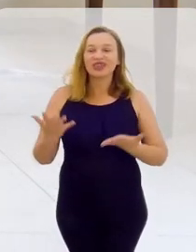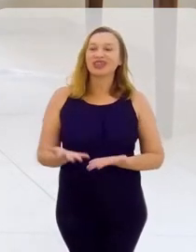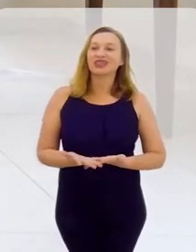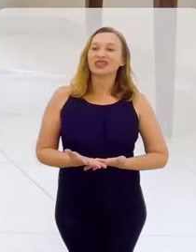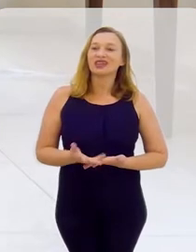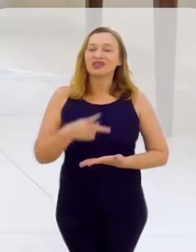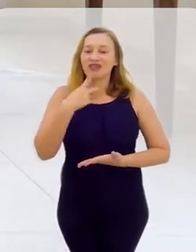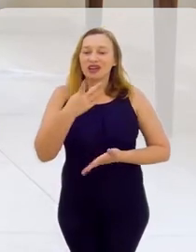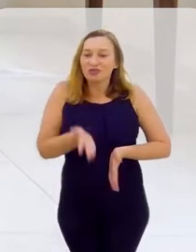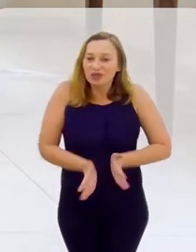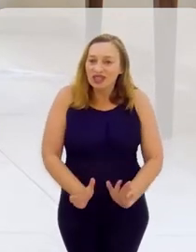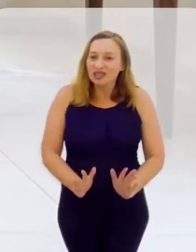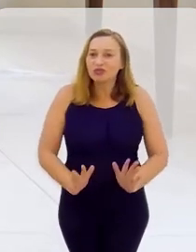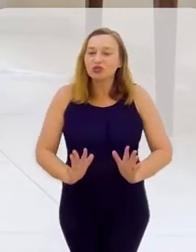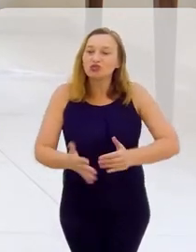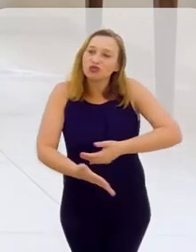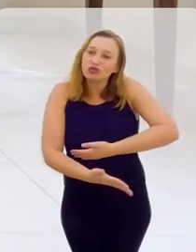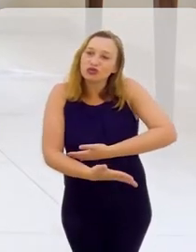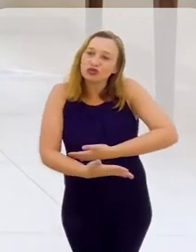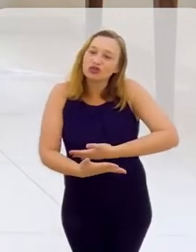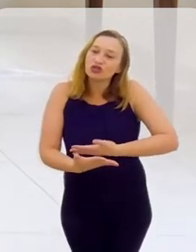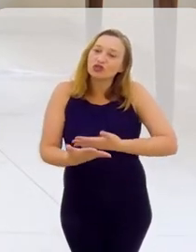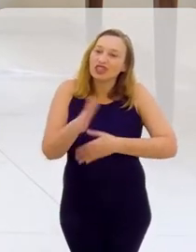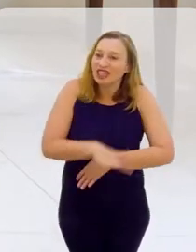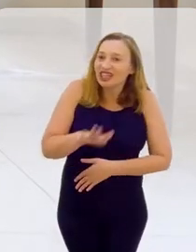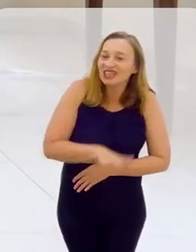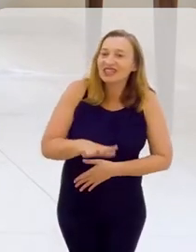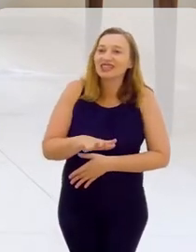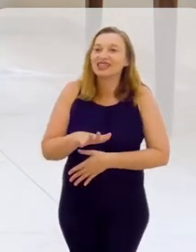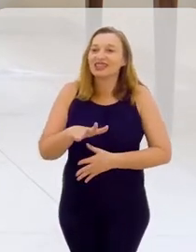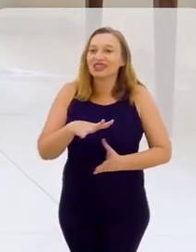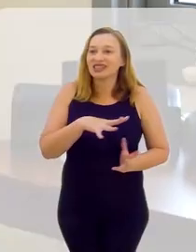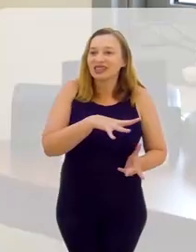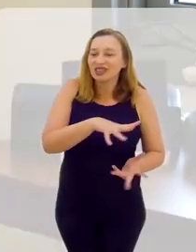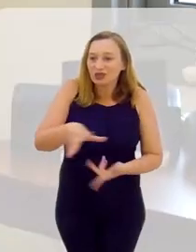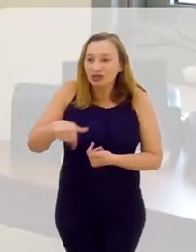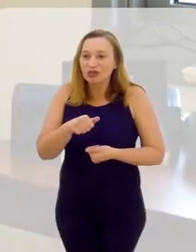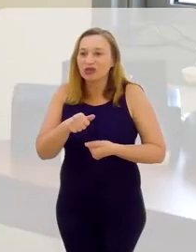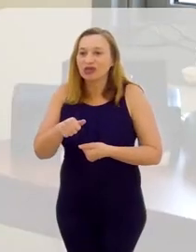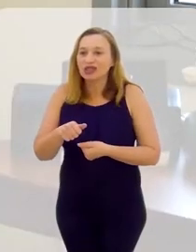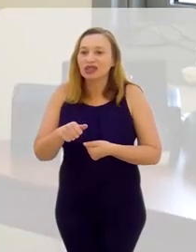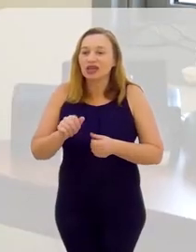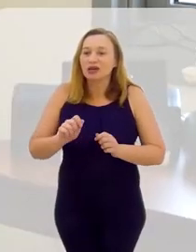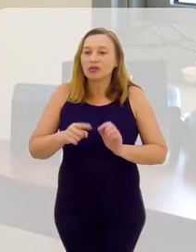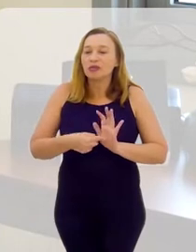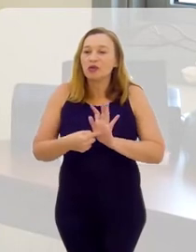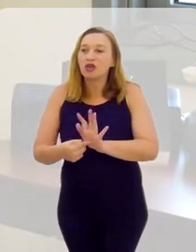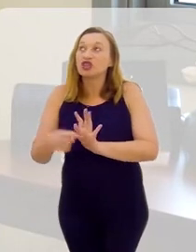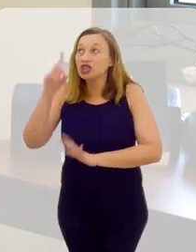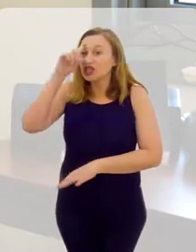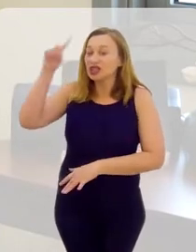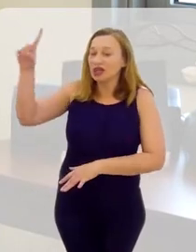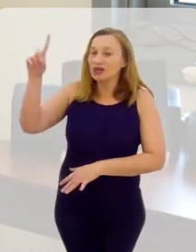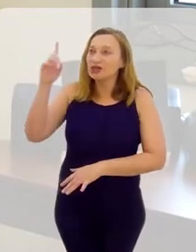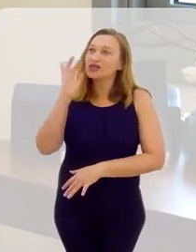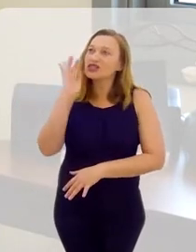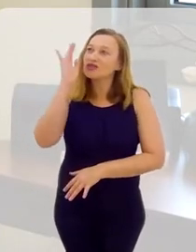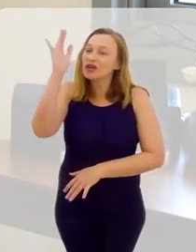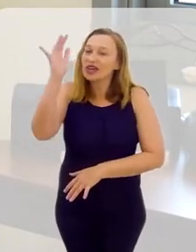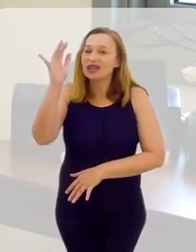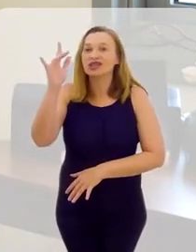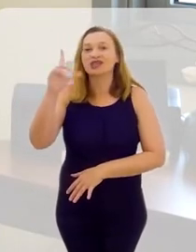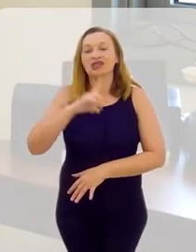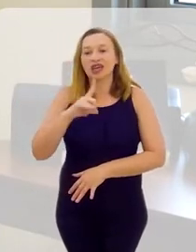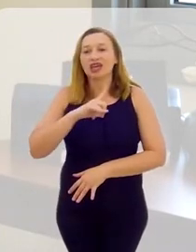costuma dizer que o nascimento de uma criança na Terra é um sinal de que Deus ainda tem esperança no homem. Então ele